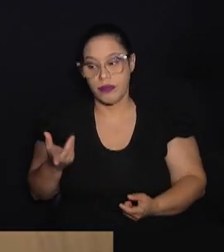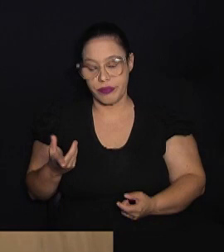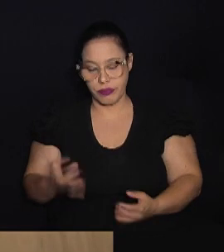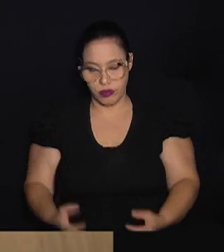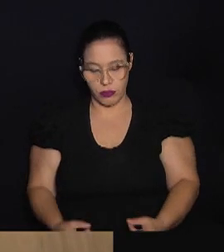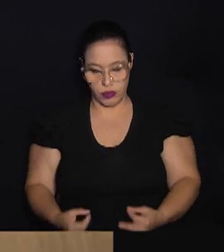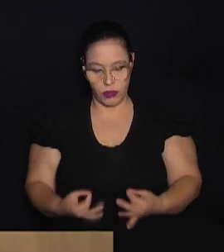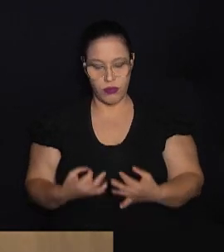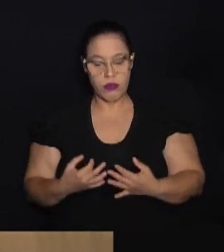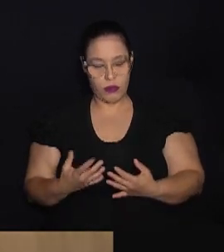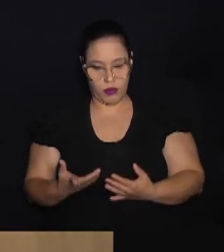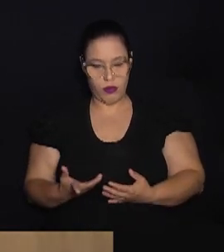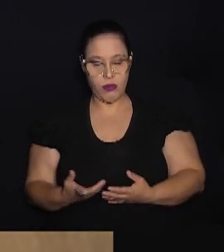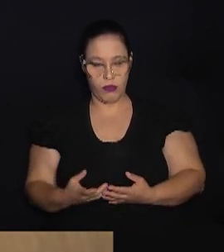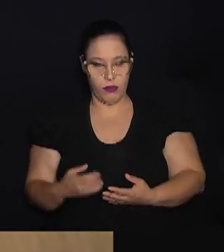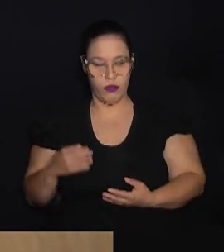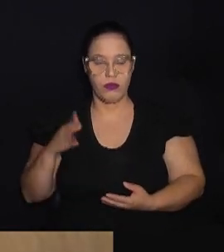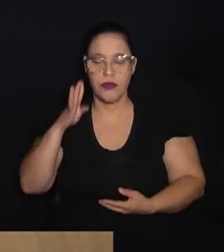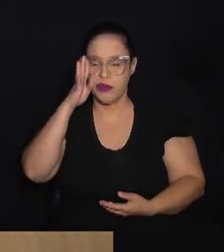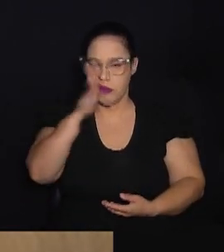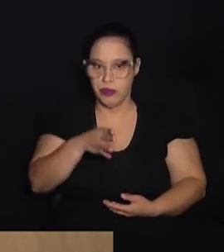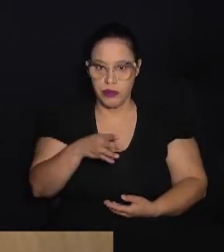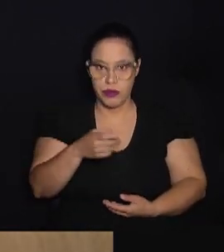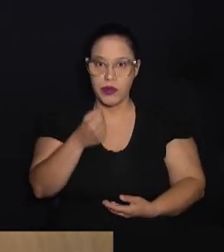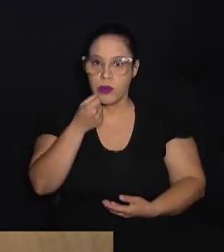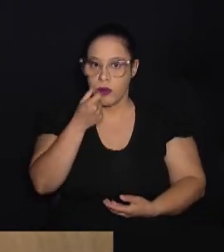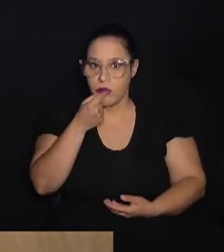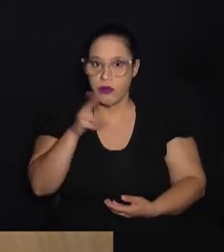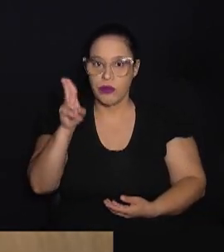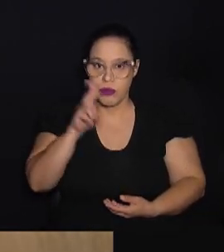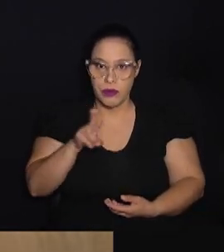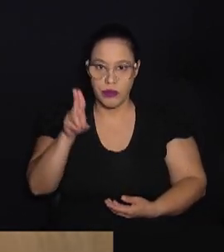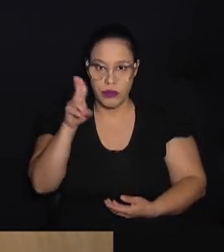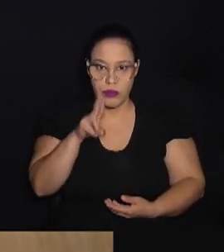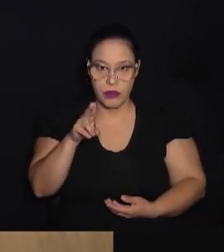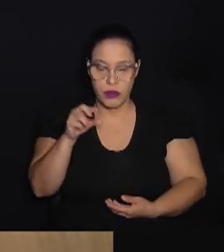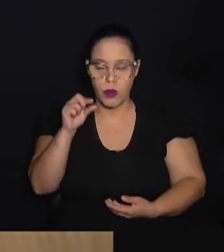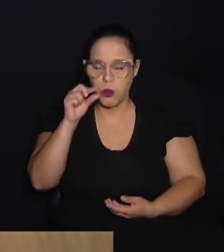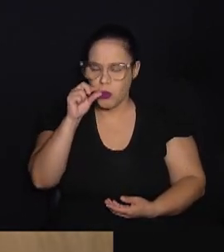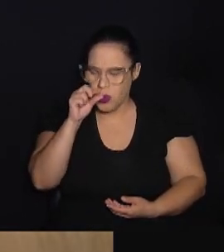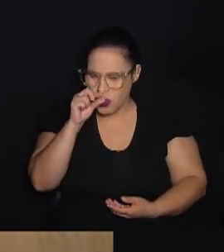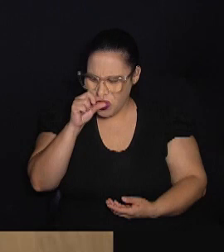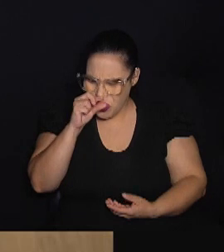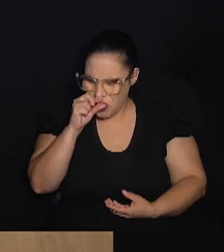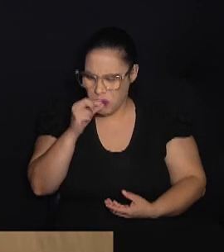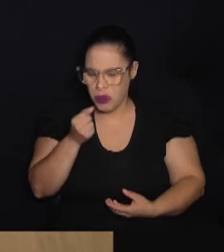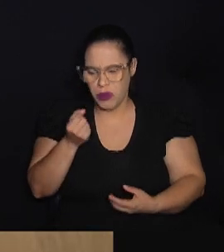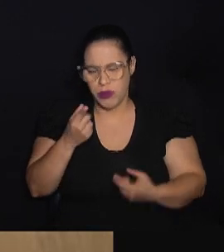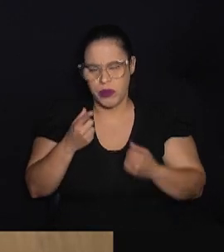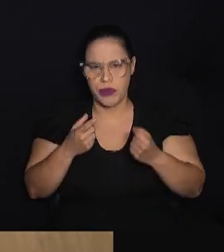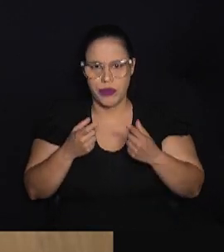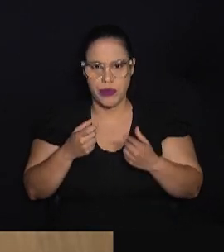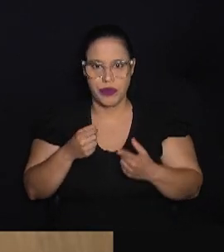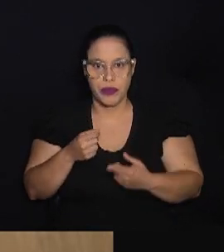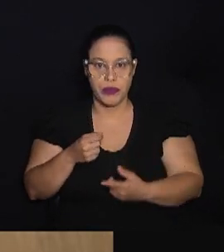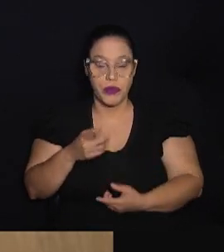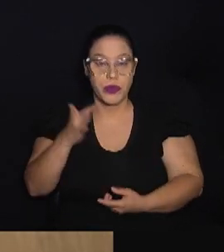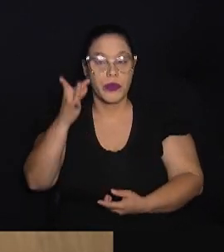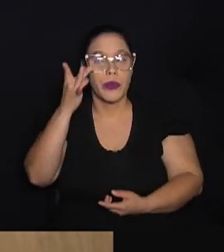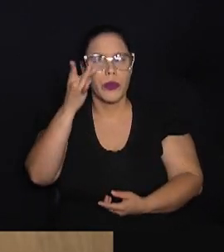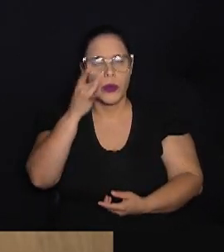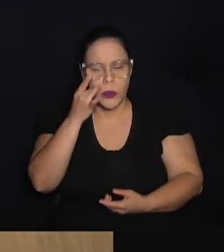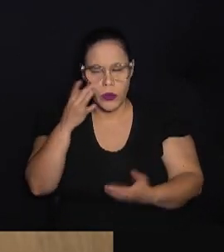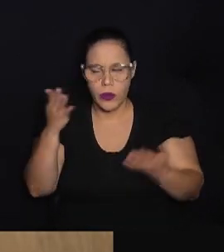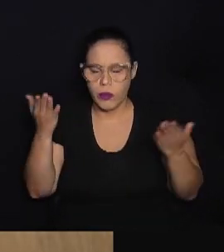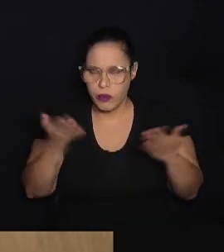do útero, né? Principalmente porque as doses que se usam na pílula hoje em dia são muito baixas. O que a gente tem que estar com sinal de alerta